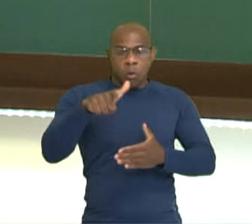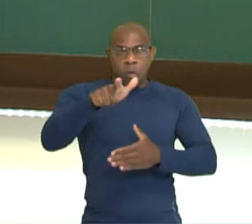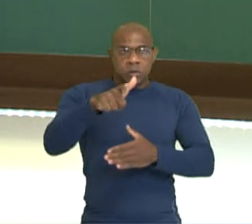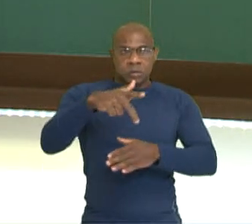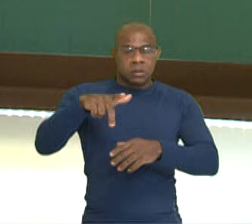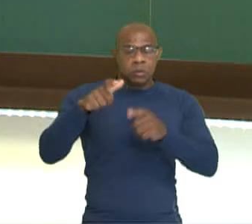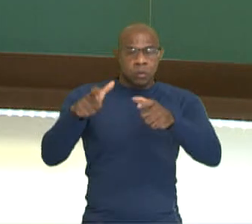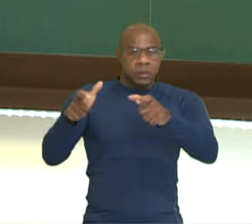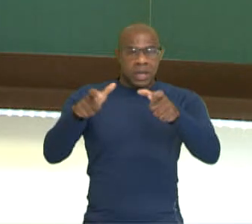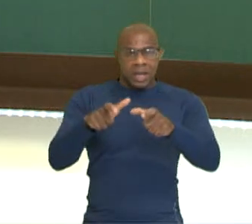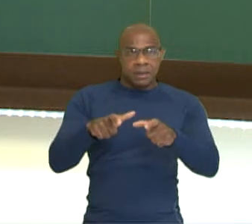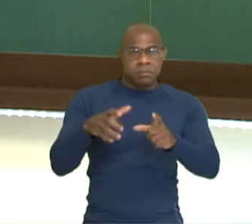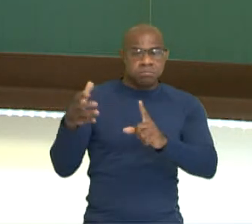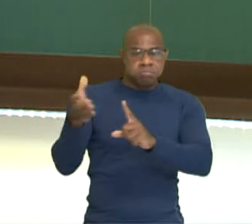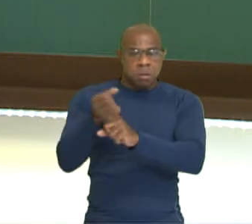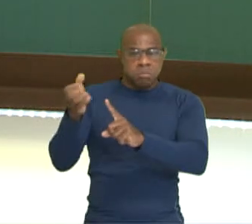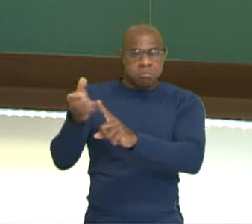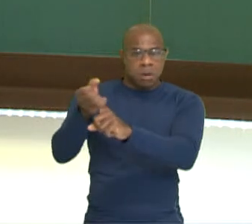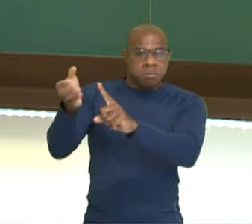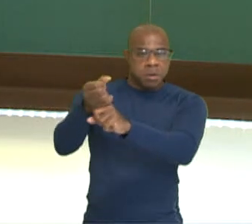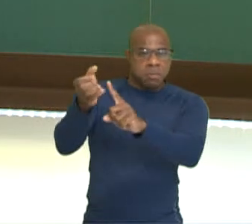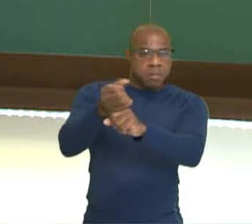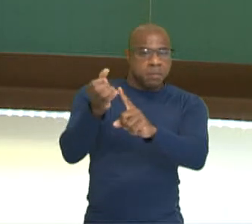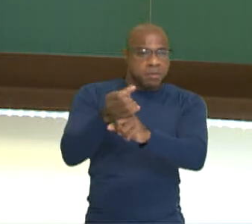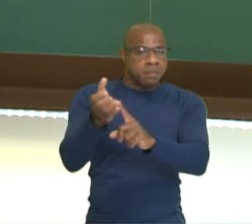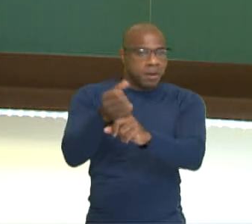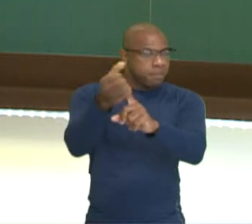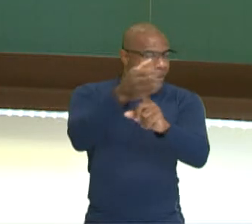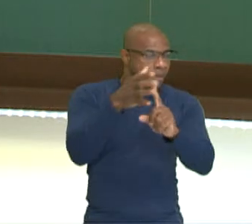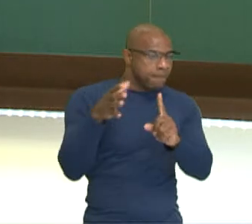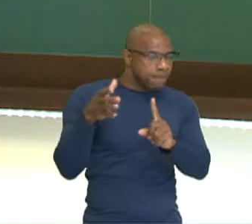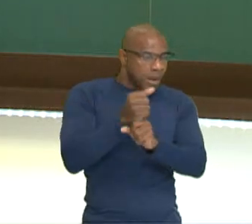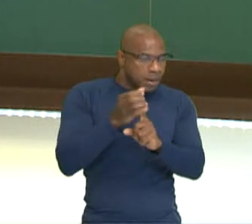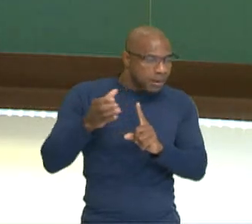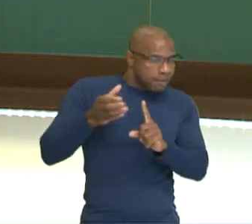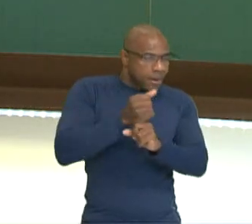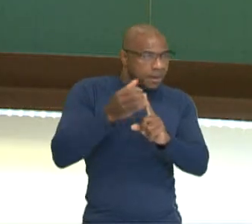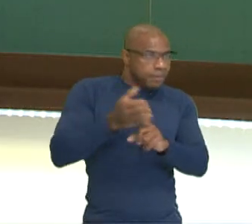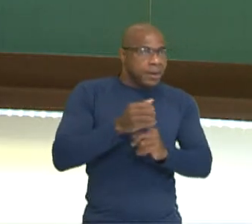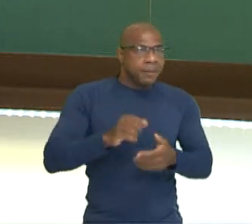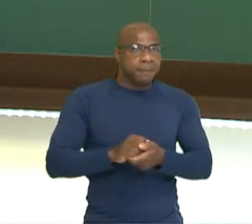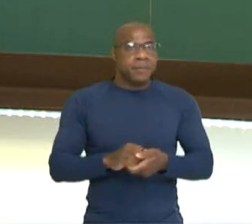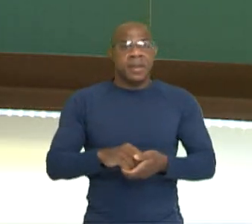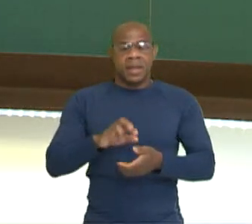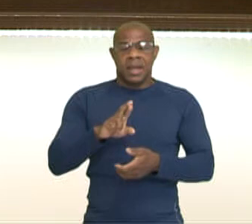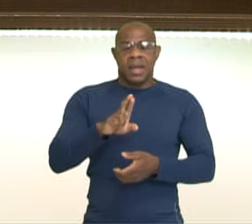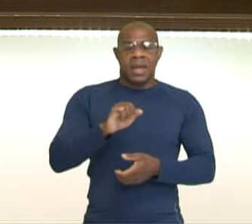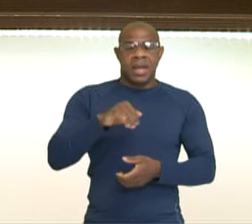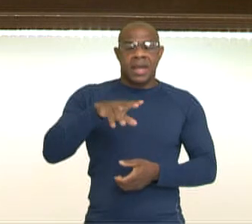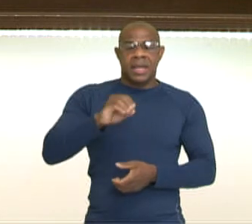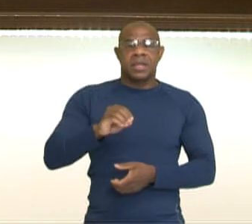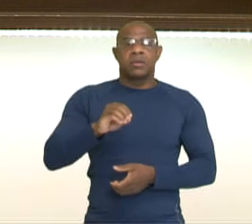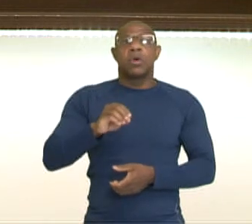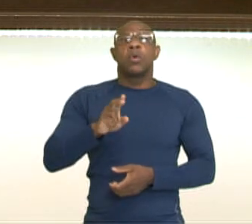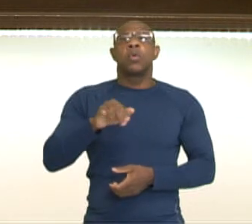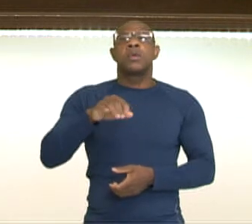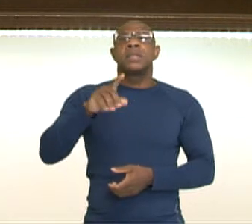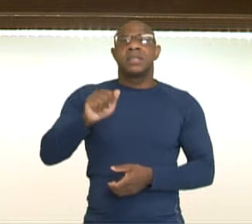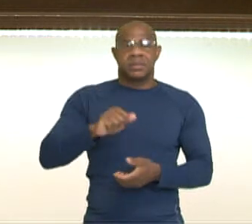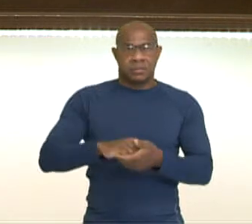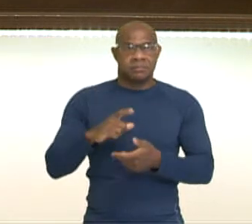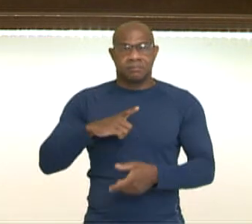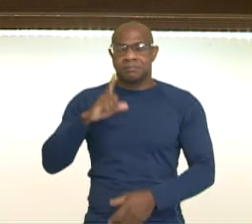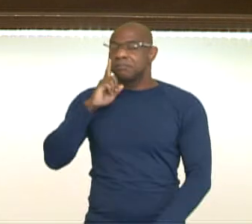do Norte, dominou um reino vizinho. E aí por isso vem o nome, Reino Unido da Grã-Bretanha. Quando você